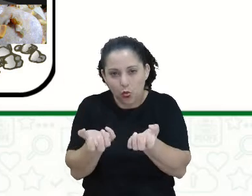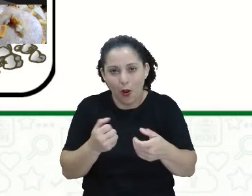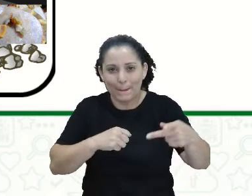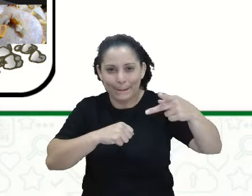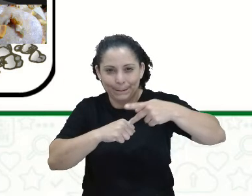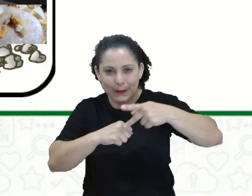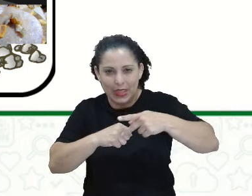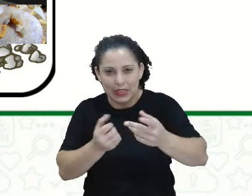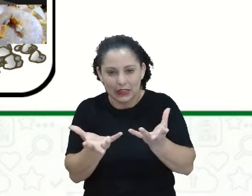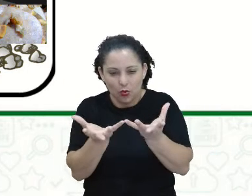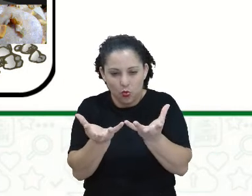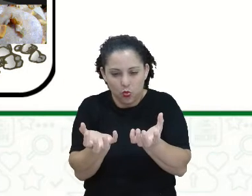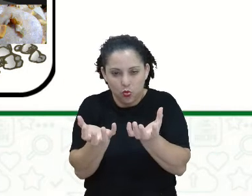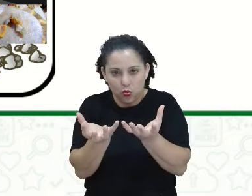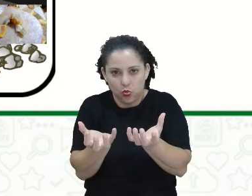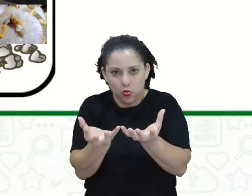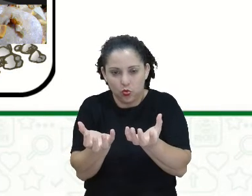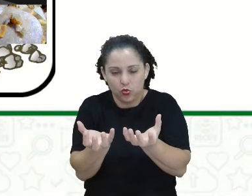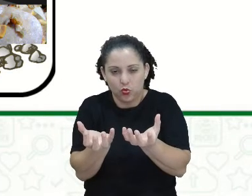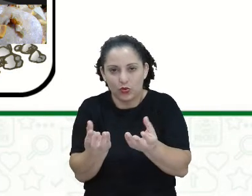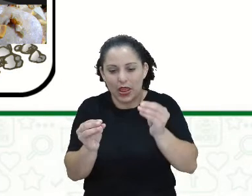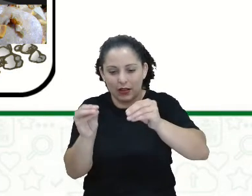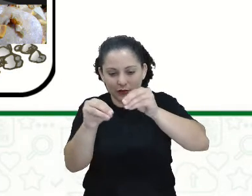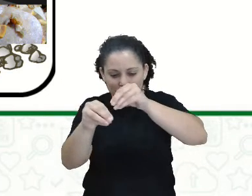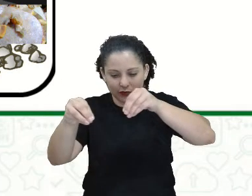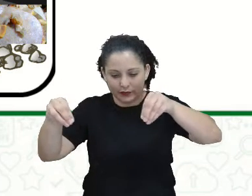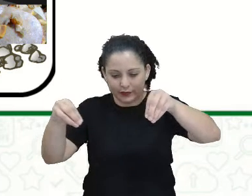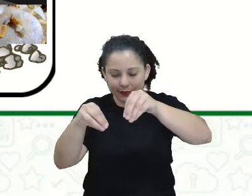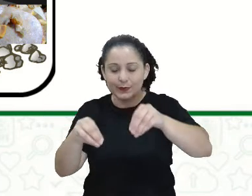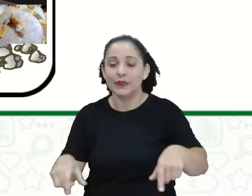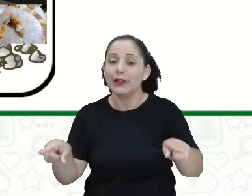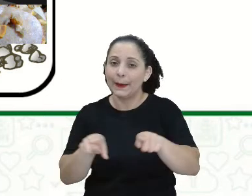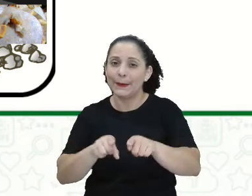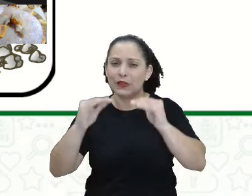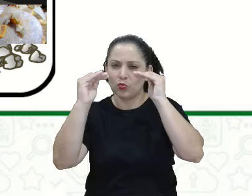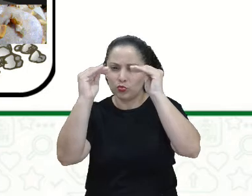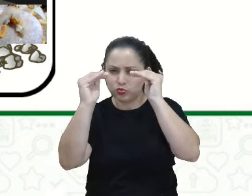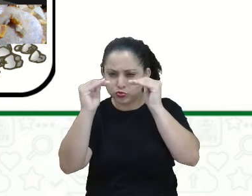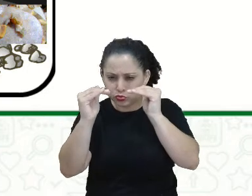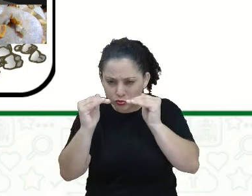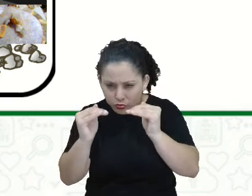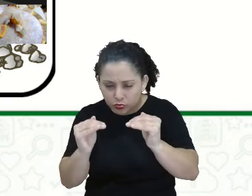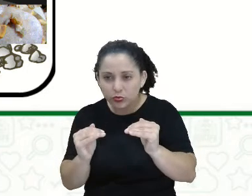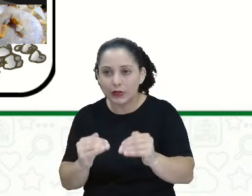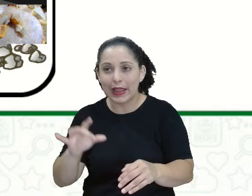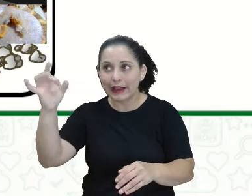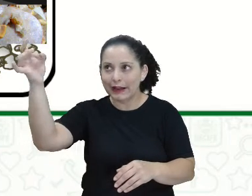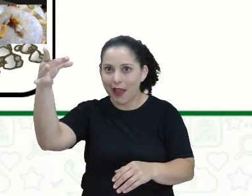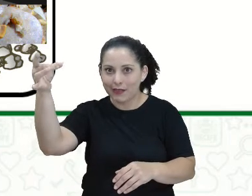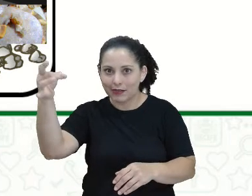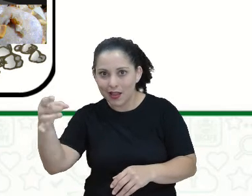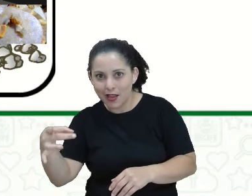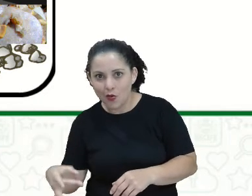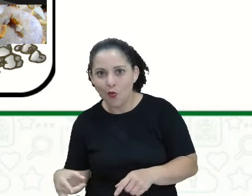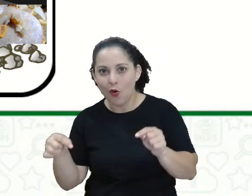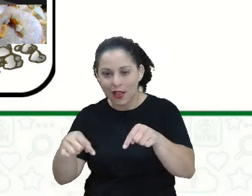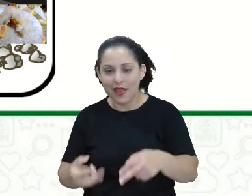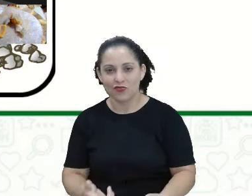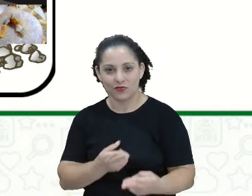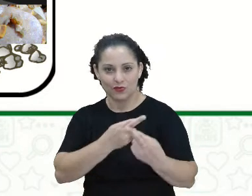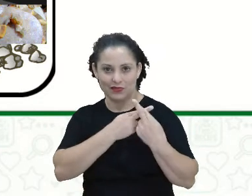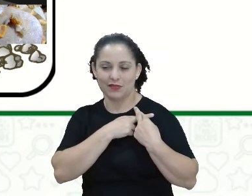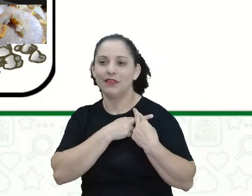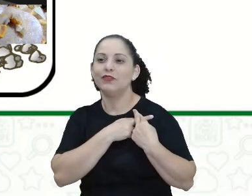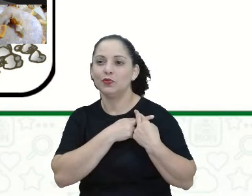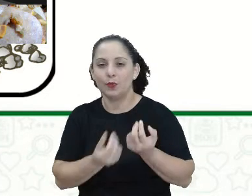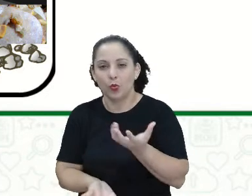pedras vão segurar as impurezas que são maiores, tá certo? Então, gente, cada parte desse filtro é responsável